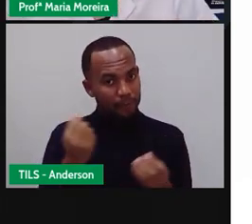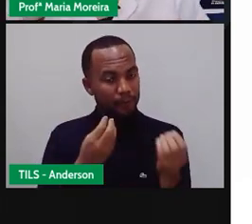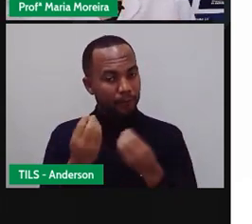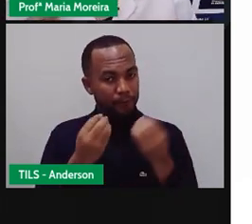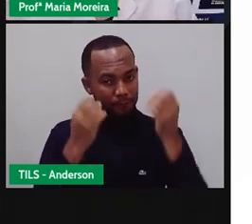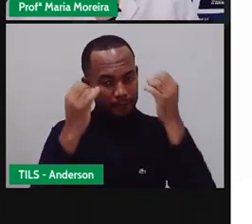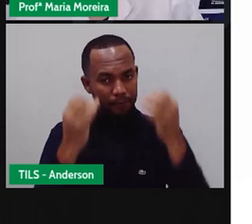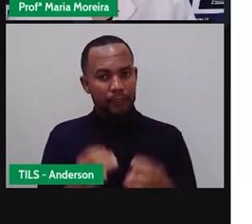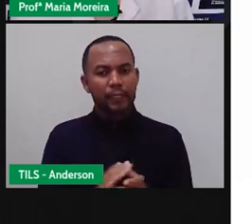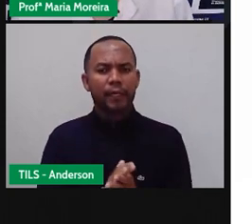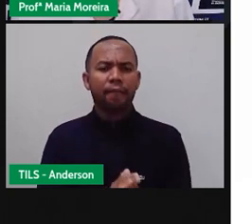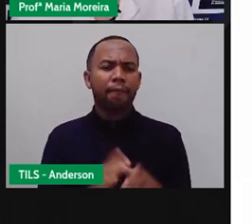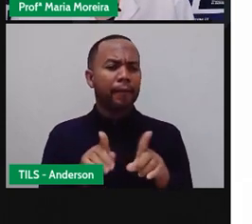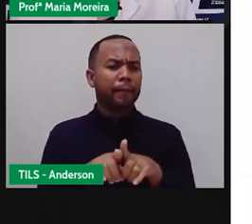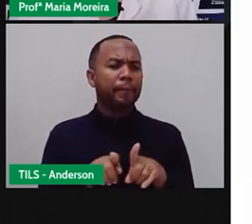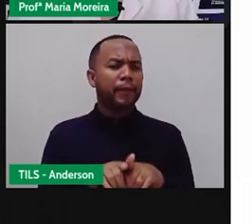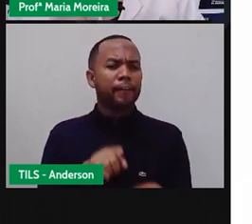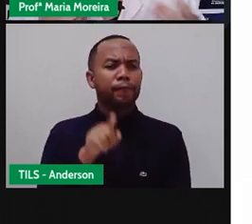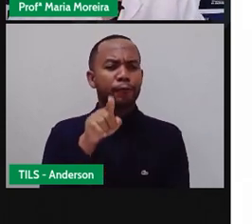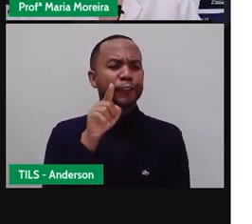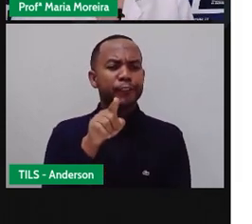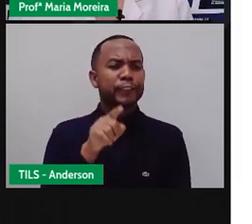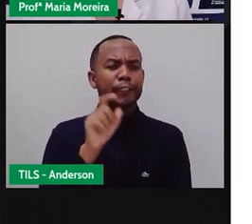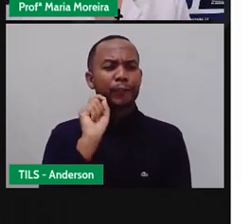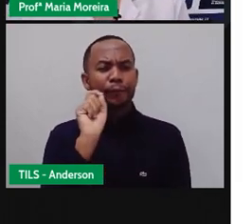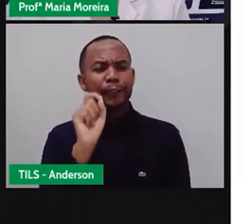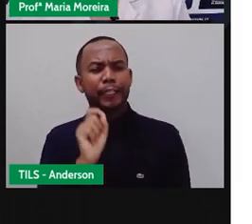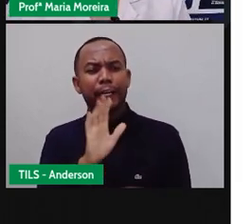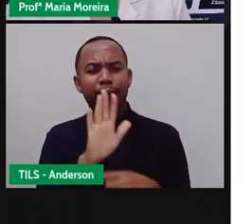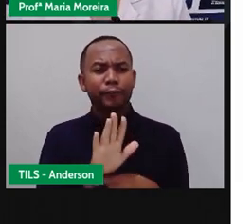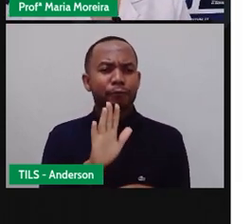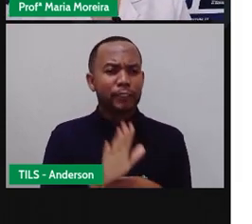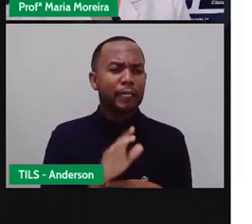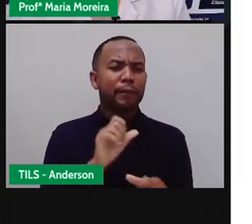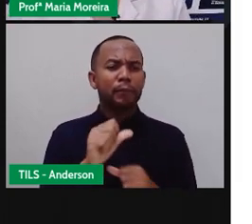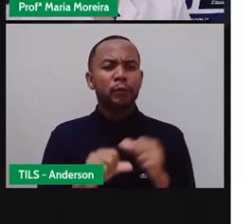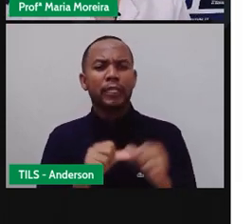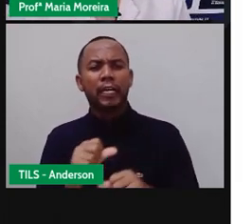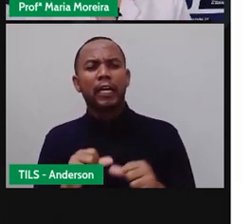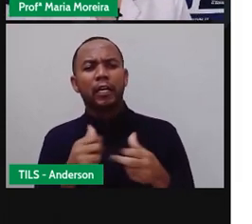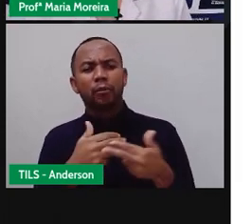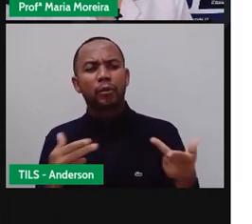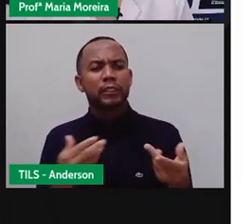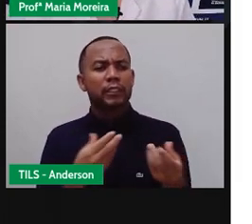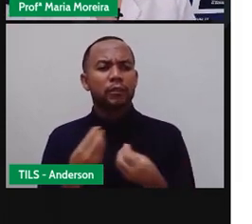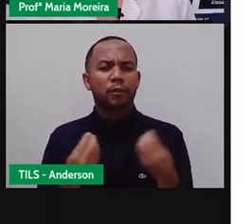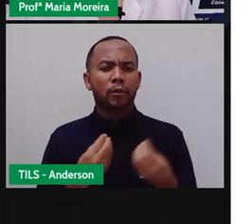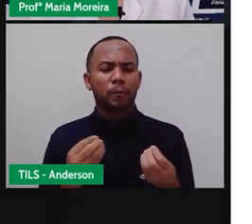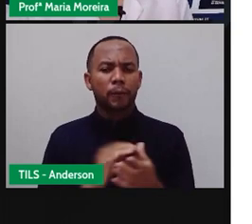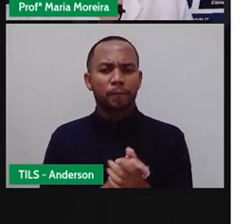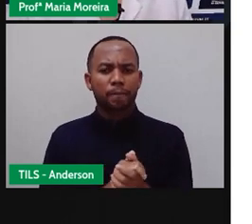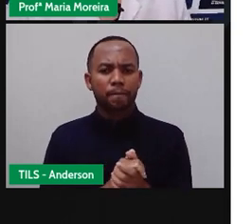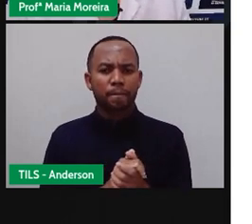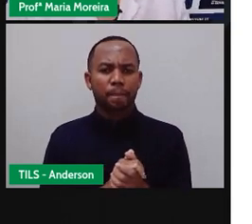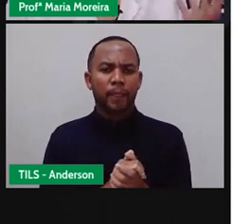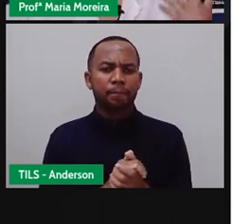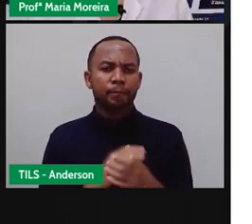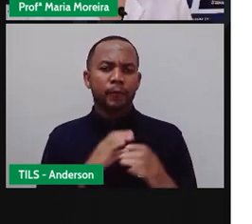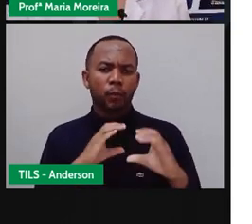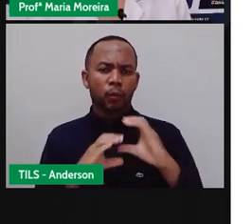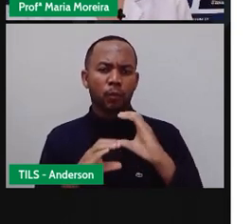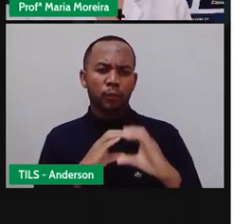ruins e o que que a gente pode fazer aí né para mudar algumas coisas certo é bom a